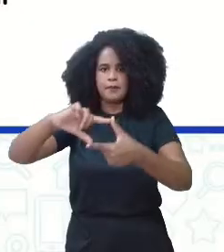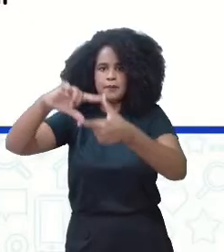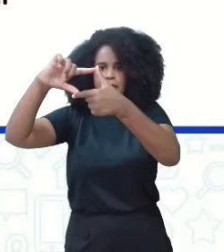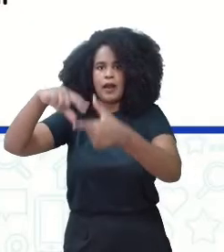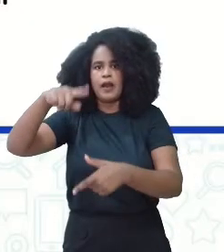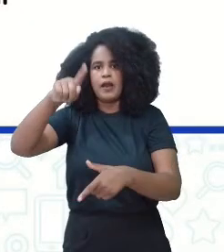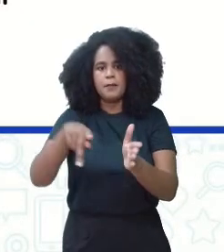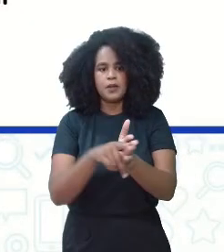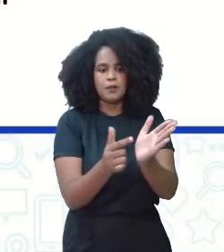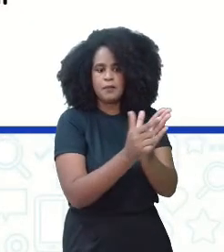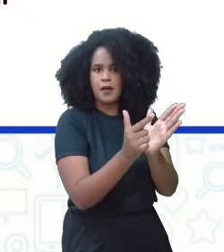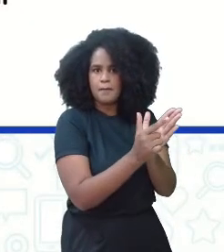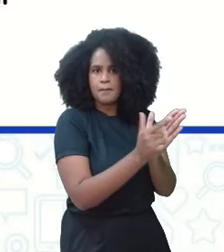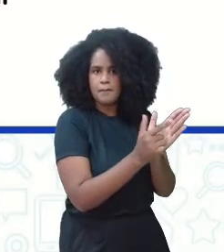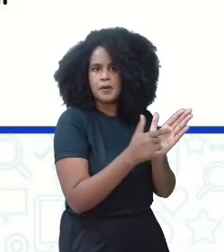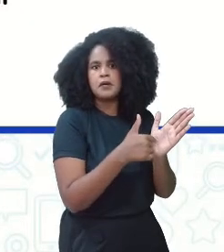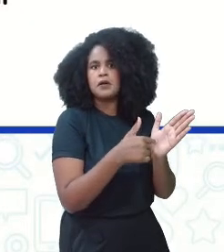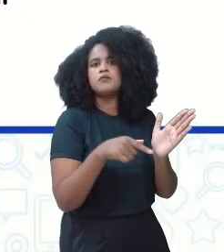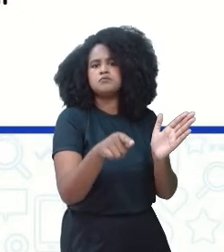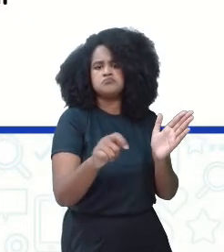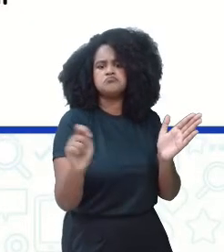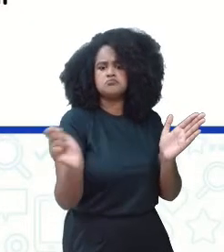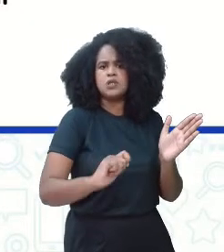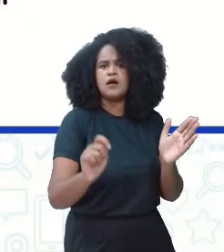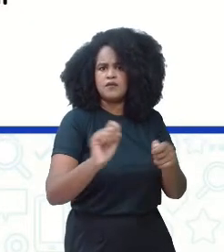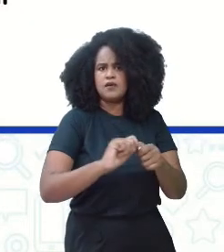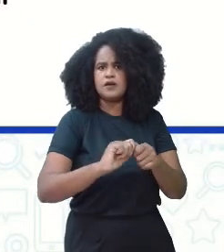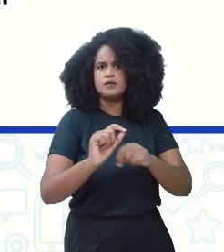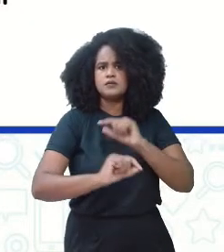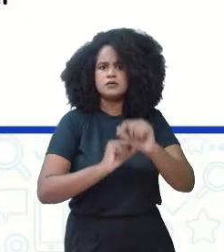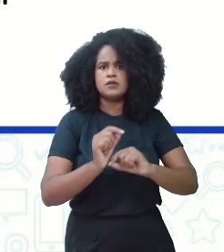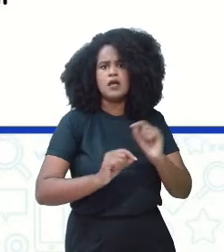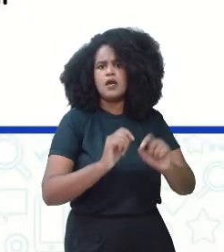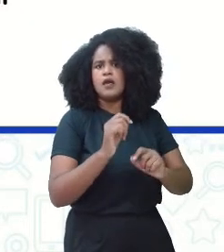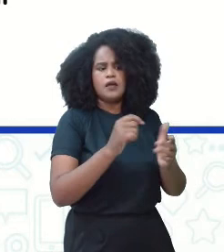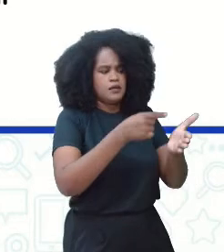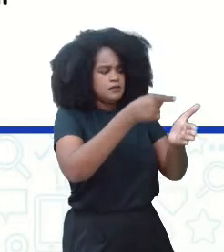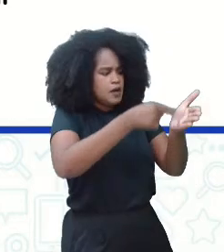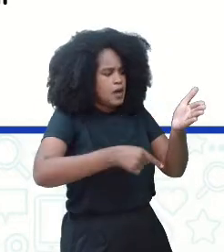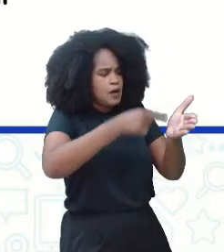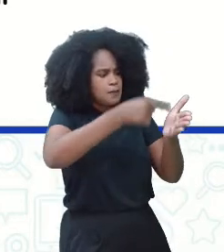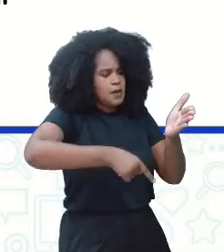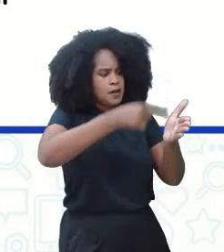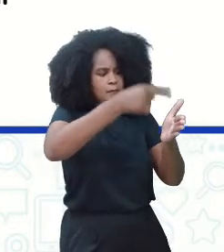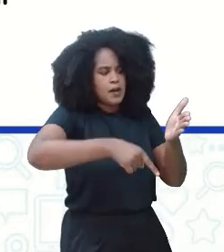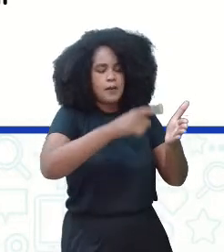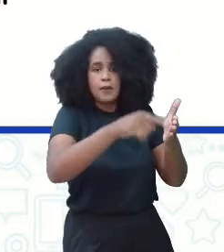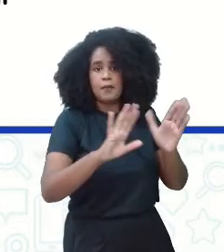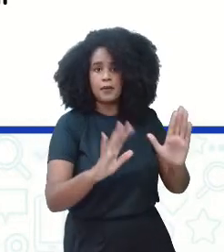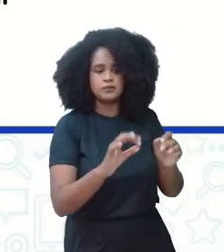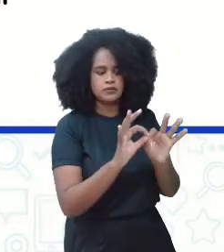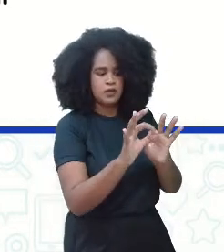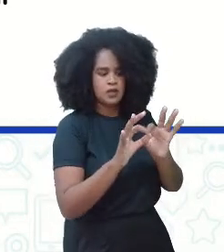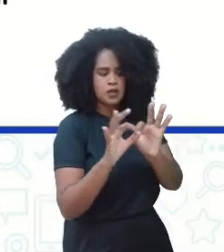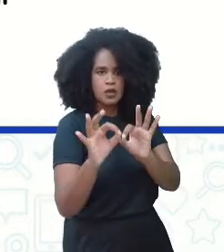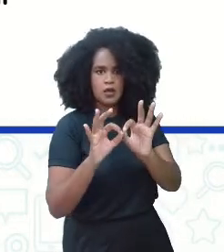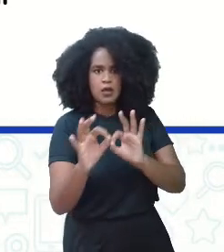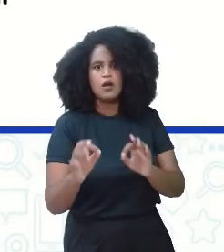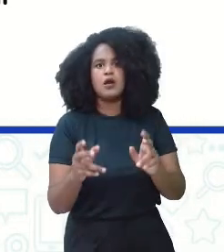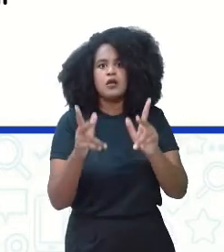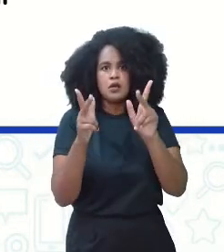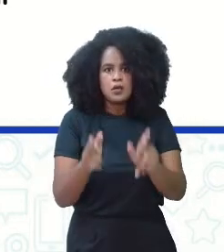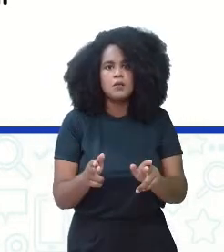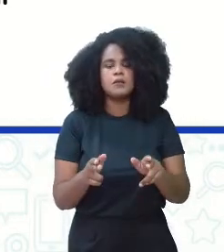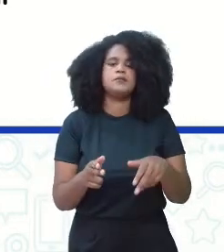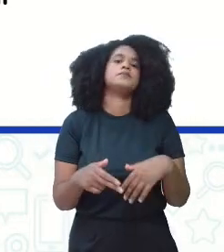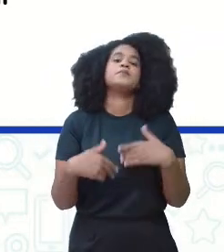folhinha dessa aí, você pode fazer inclusive no seu caderno, traçando linhas verticais, né? Com a mesma distância. Então, eu coloquei aqui, ó, o quadradinho